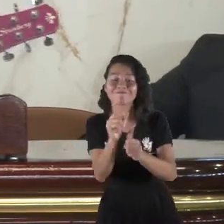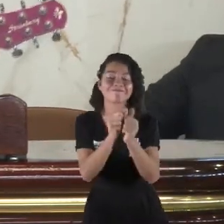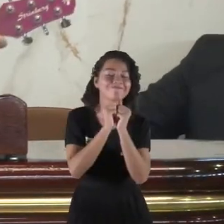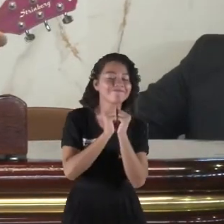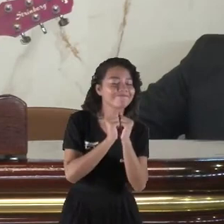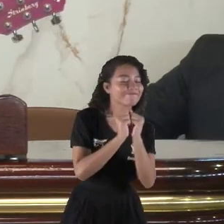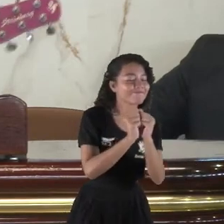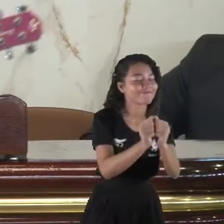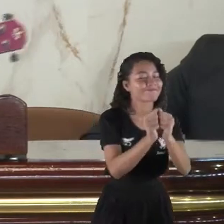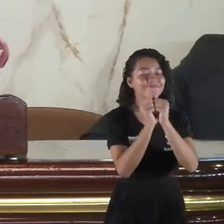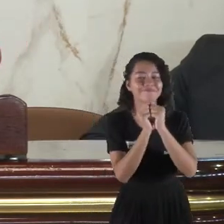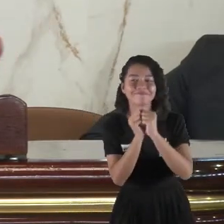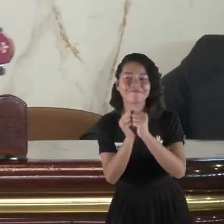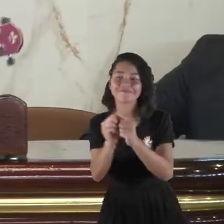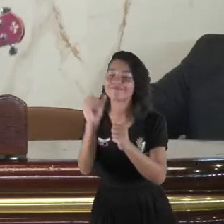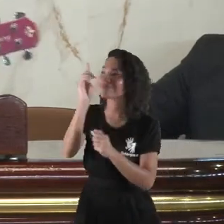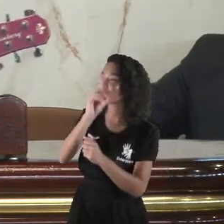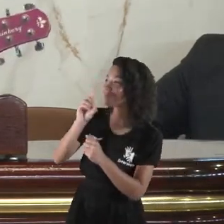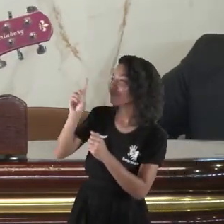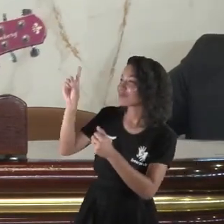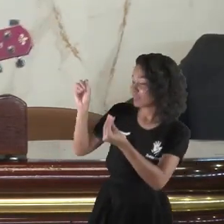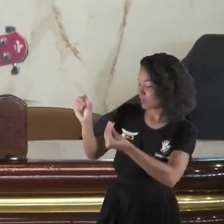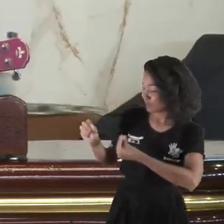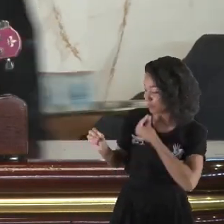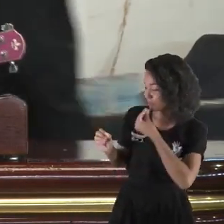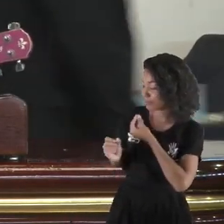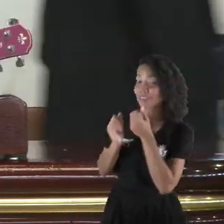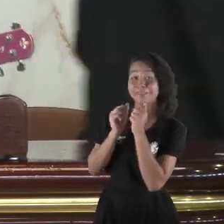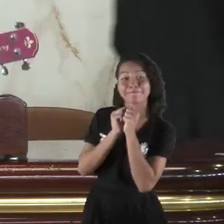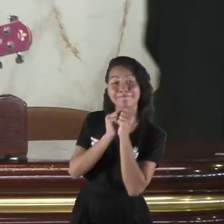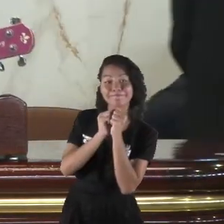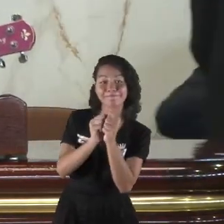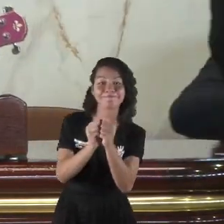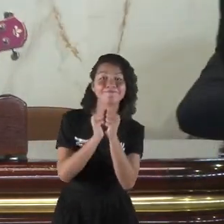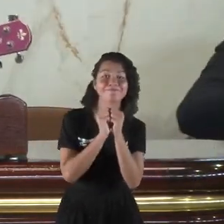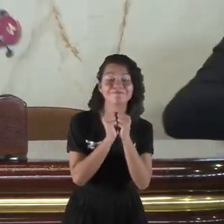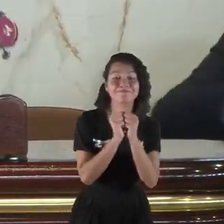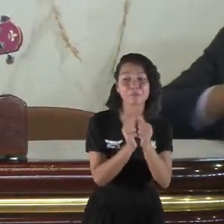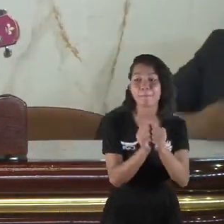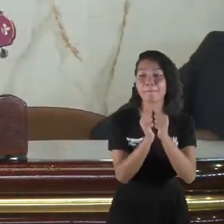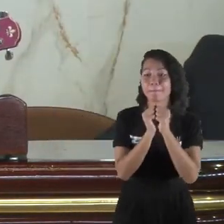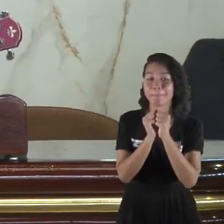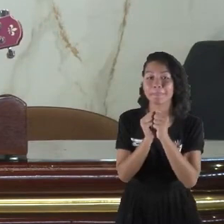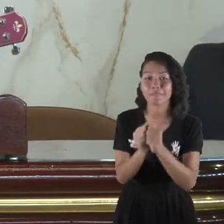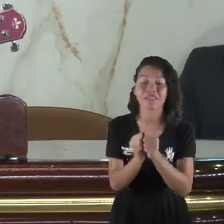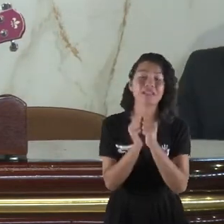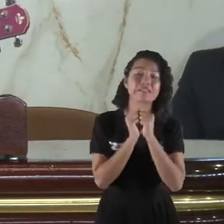é contigo. É contigo.